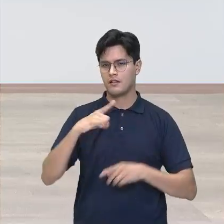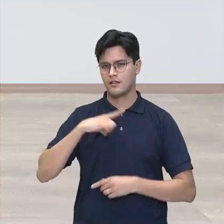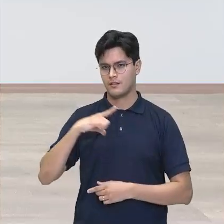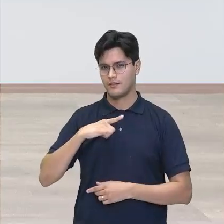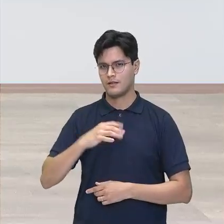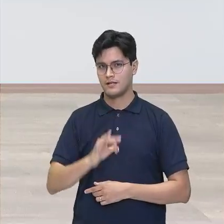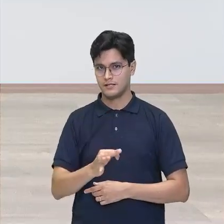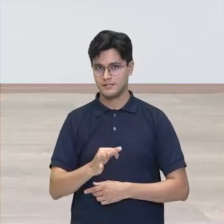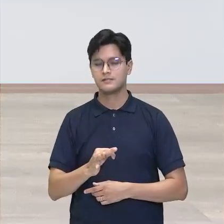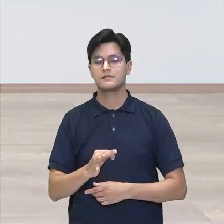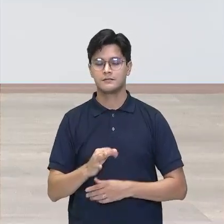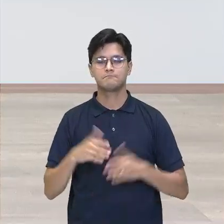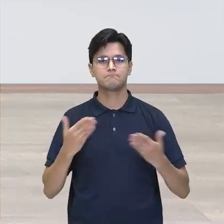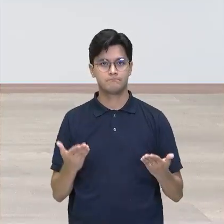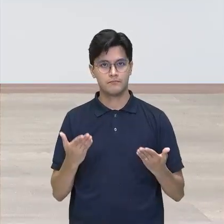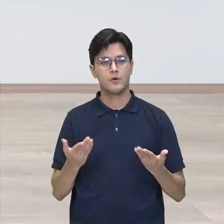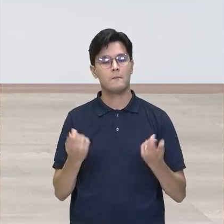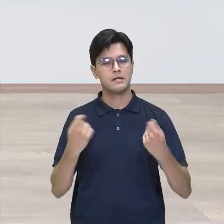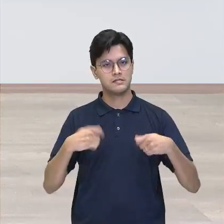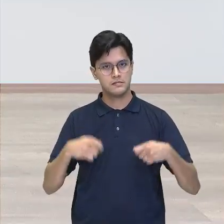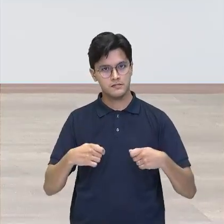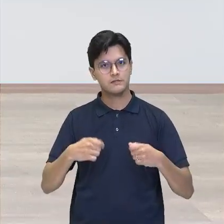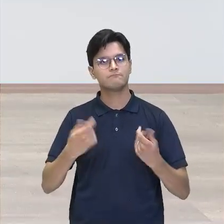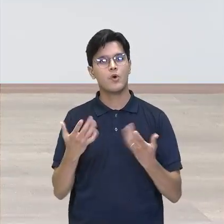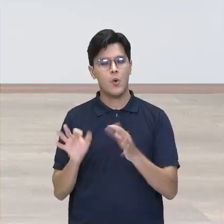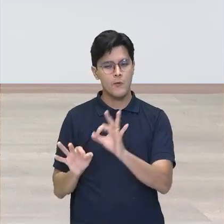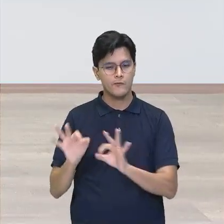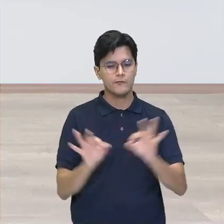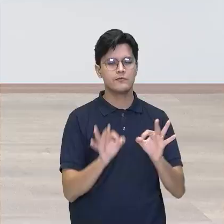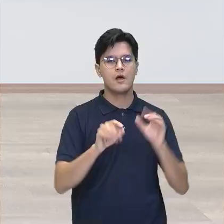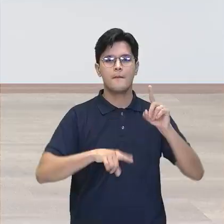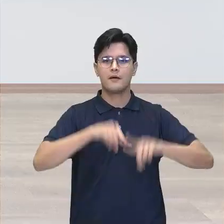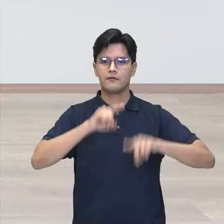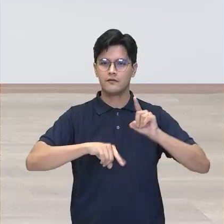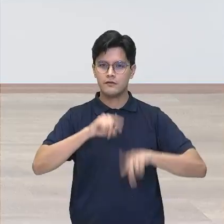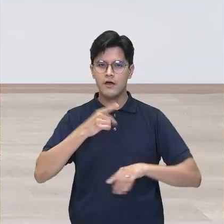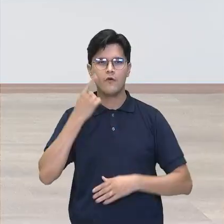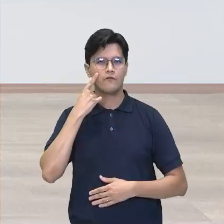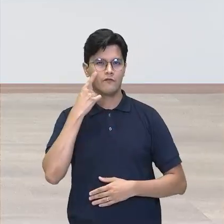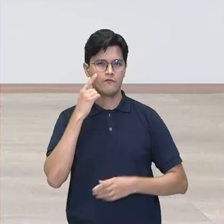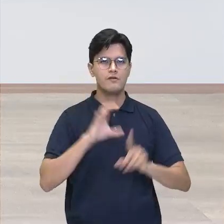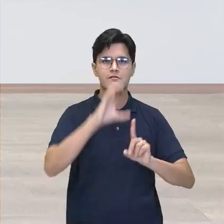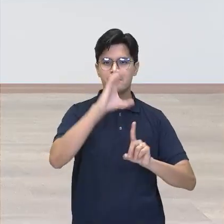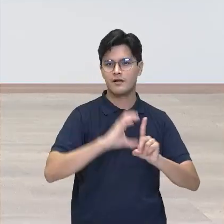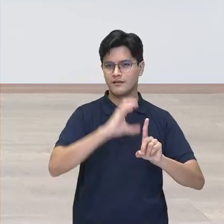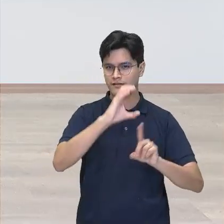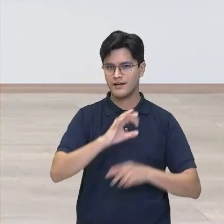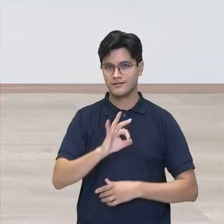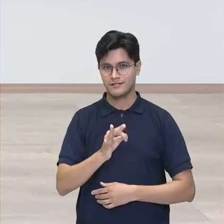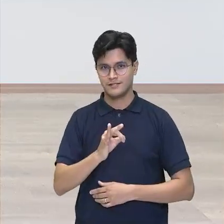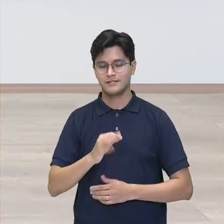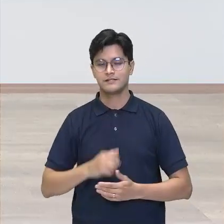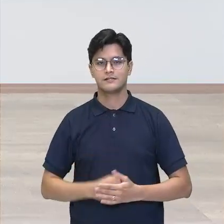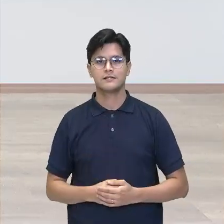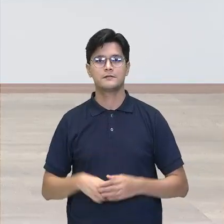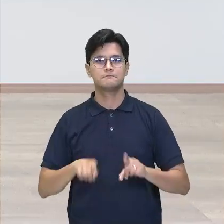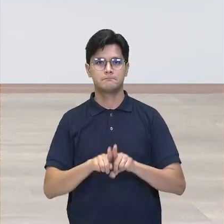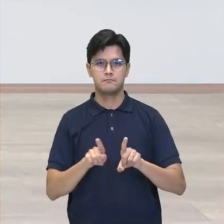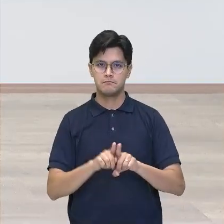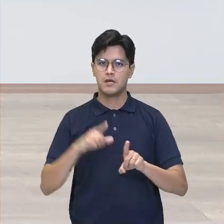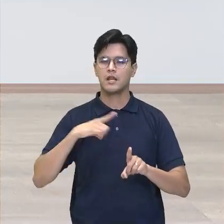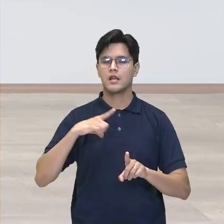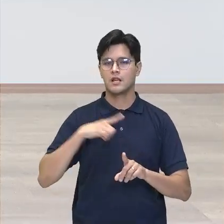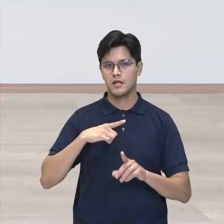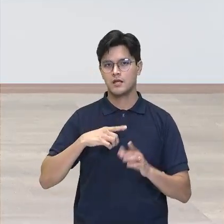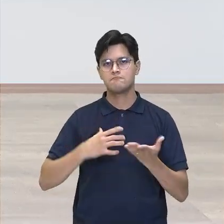do CEMEAM para deixar essa aula, e ela precisa acontecer. Ela faz parte da carga horária dos componentes. As atividades e os objetos,